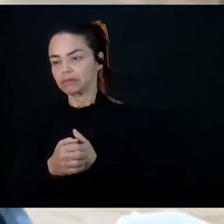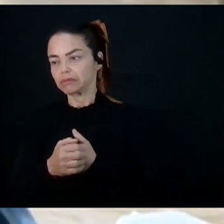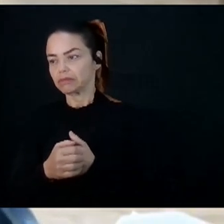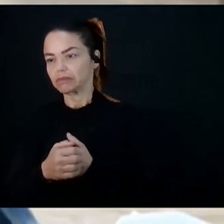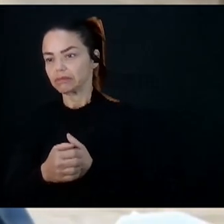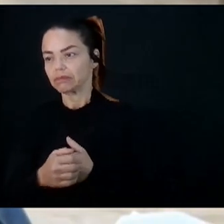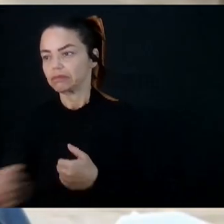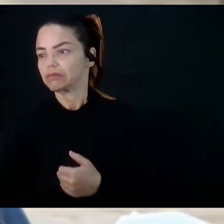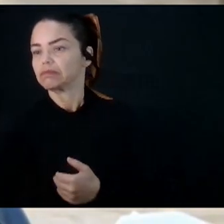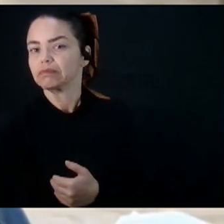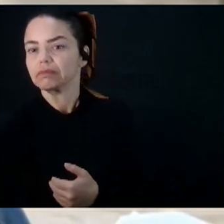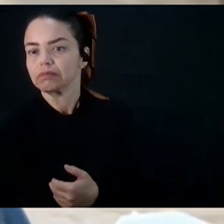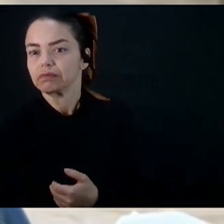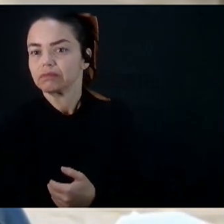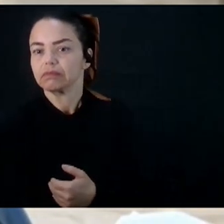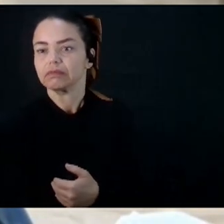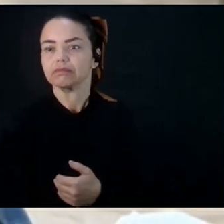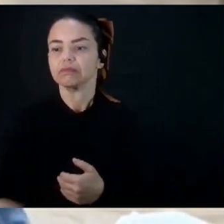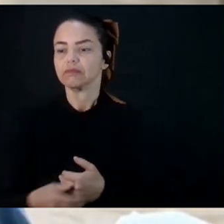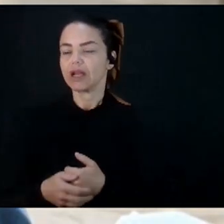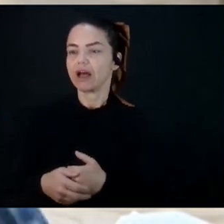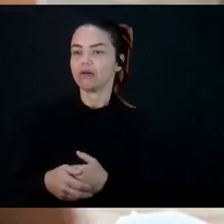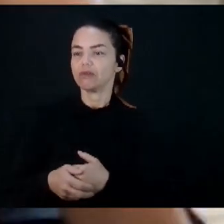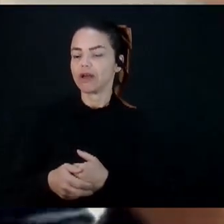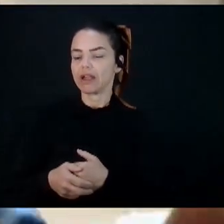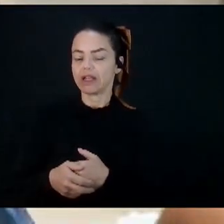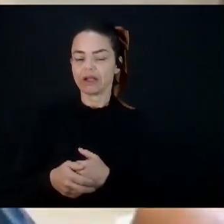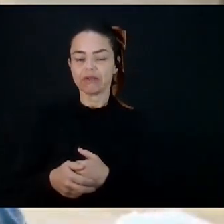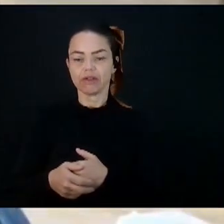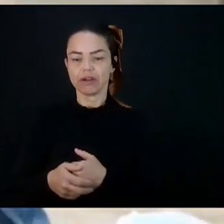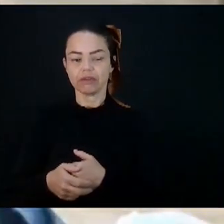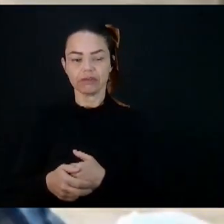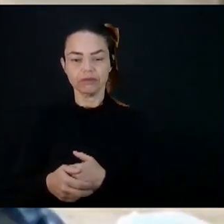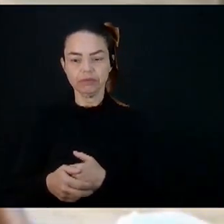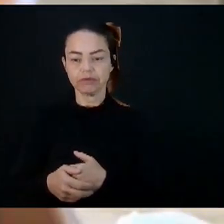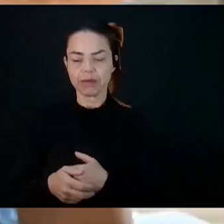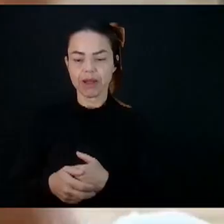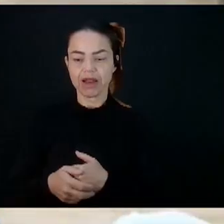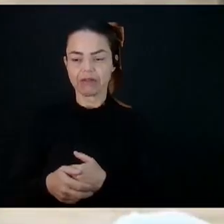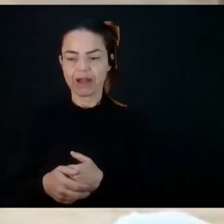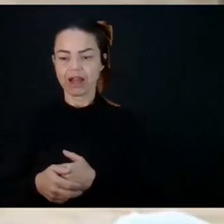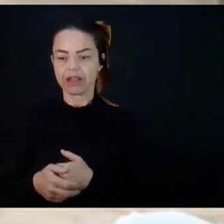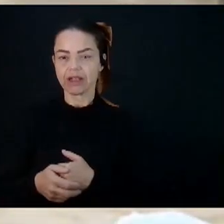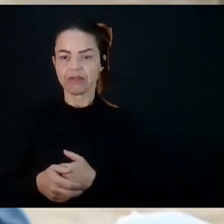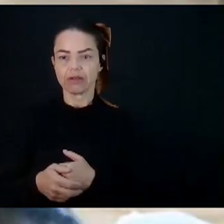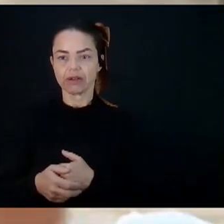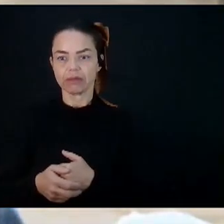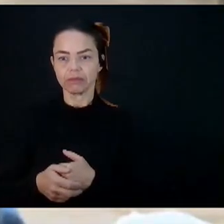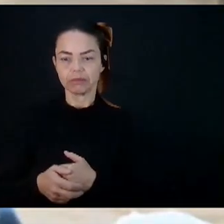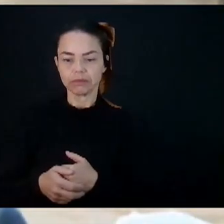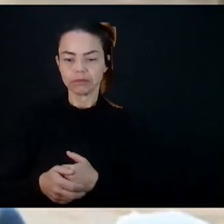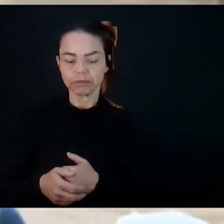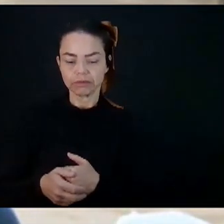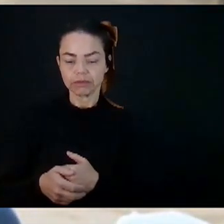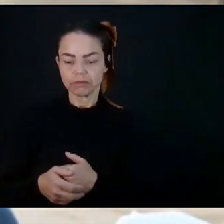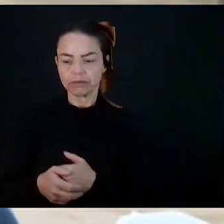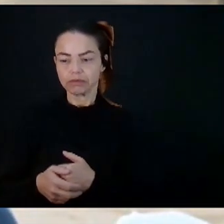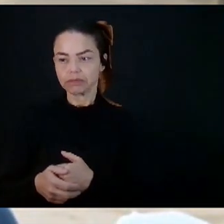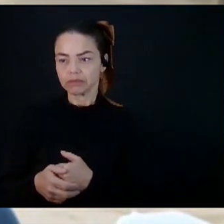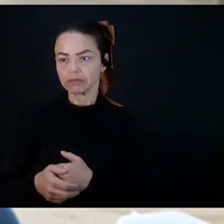eu conseguir me enxergar. E a gente nega um monte de coisa da gente, a gente não